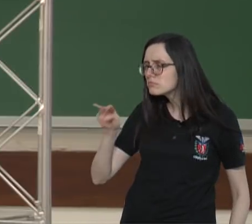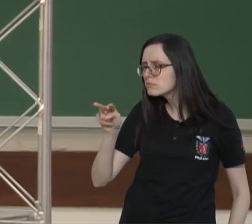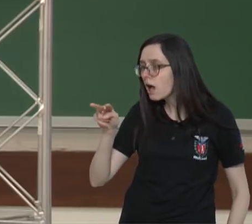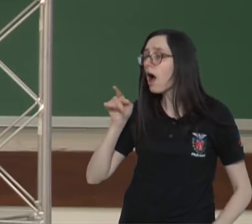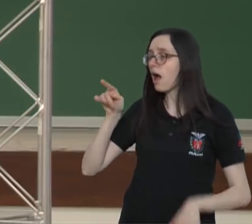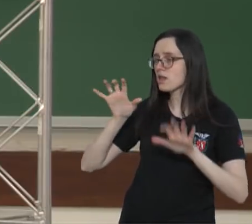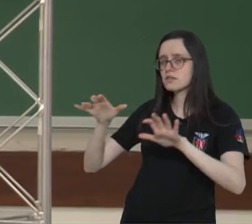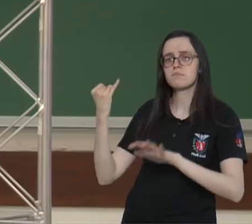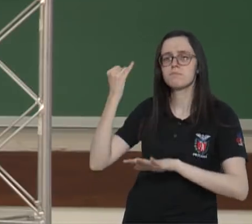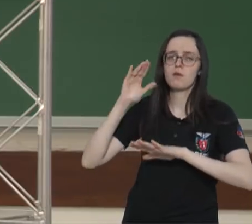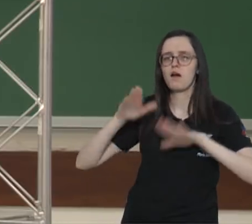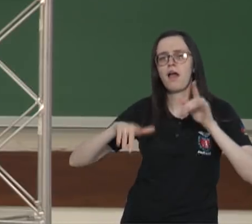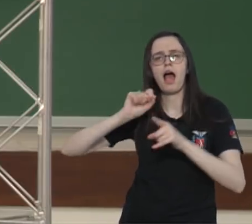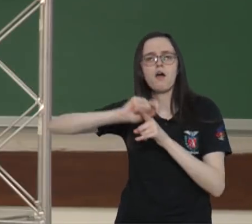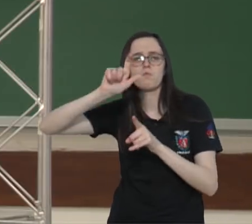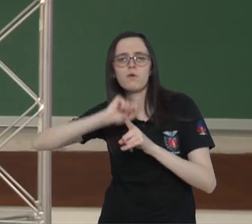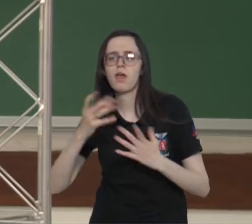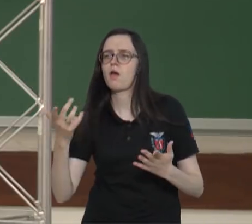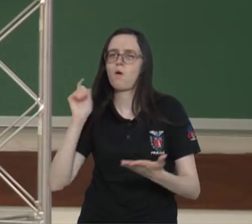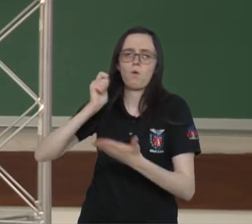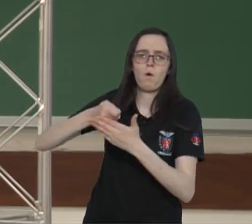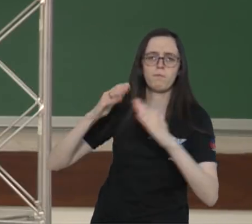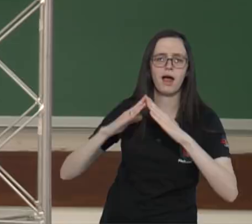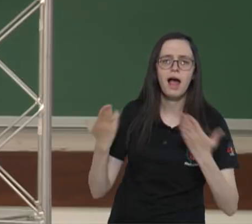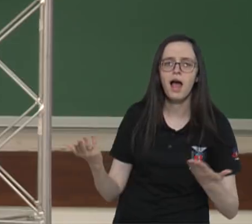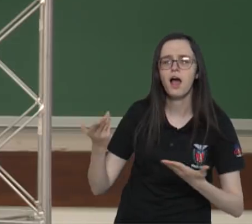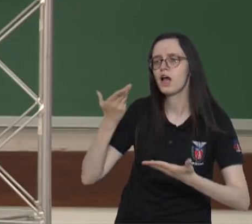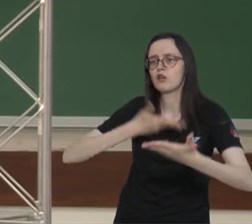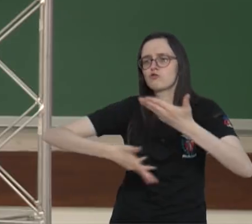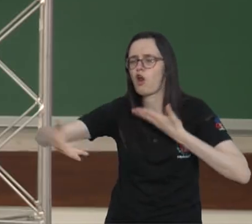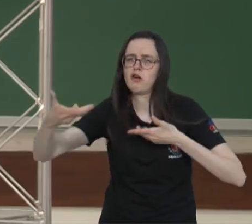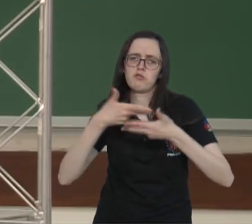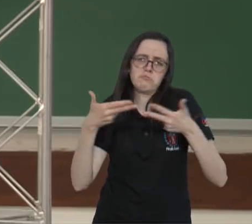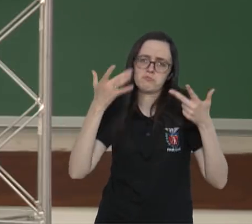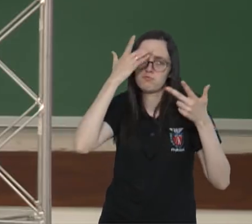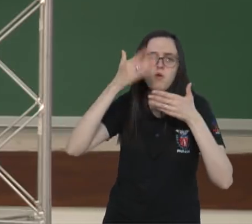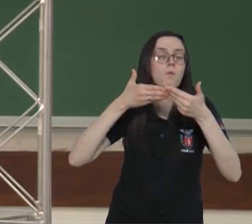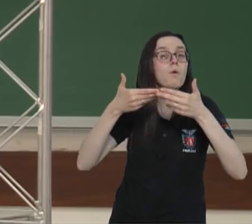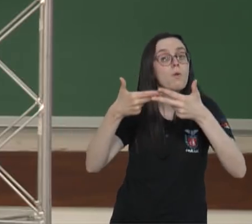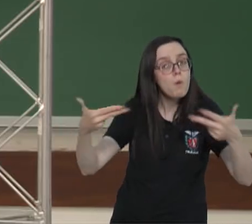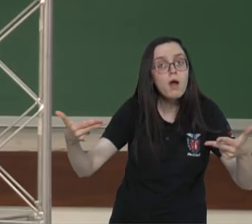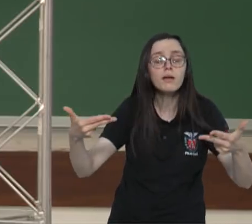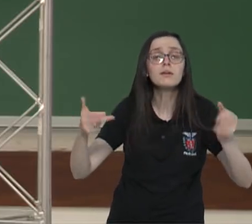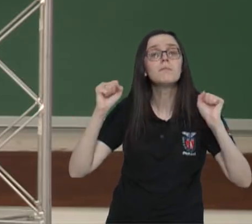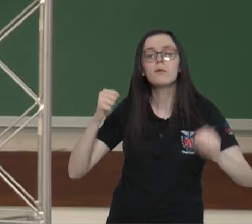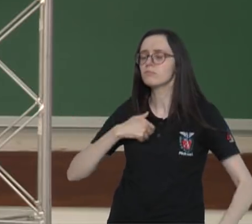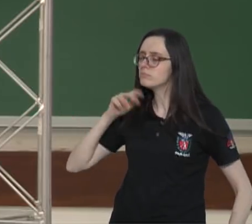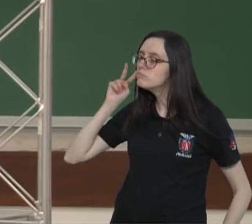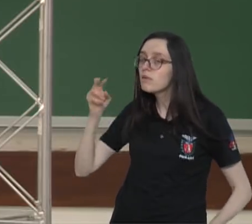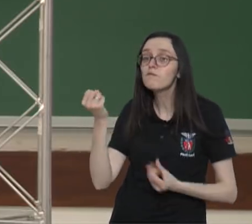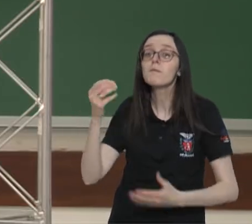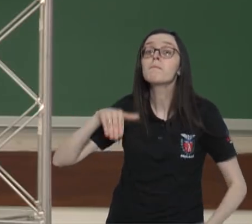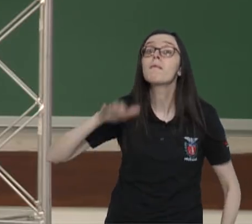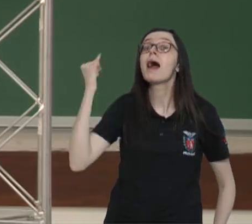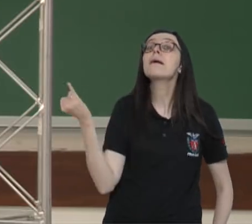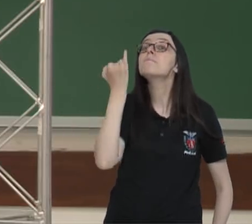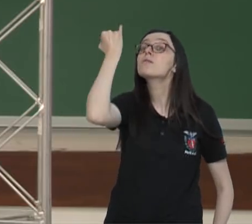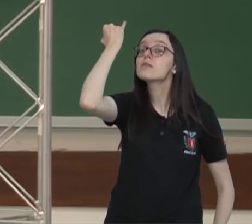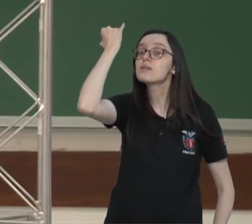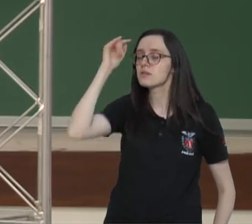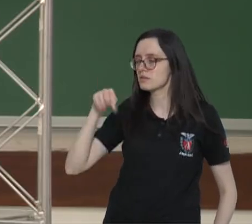né? Seja para o aluguel, seja para a compra, seja para a troca de alguma coisa, e ela vê as informações que